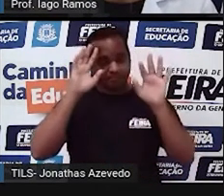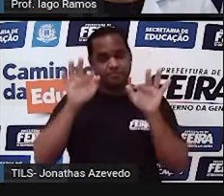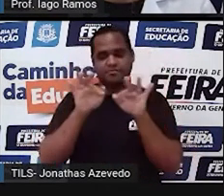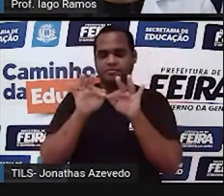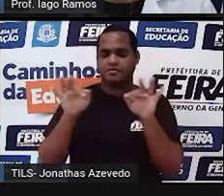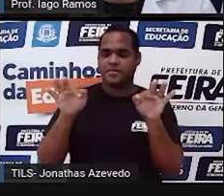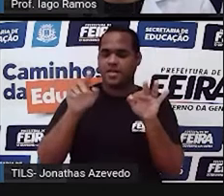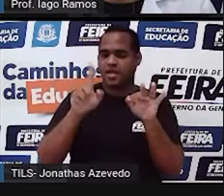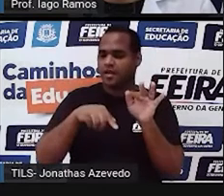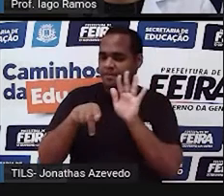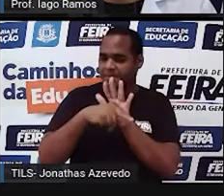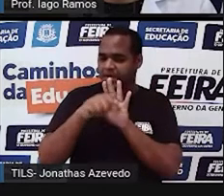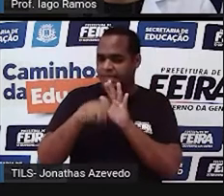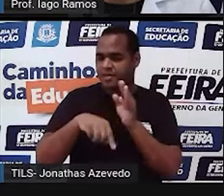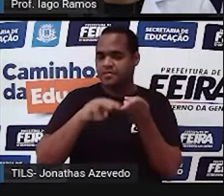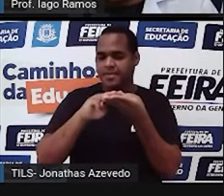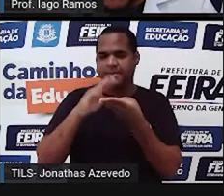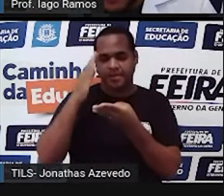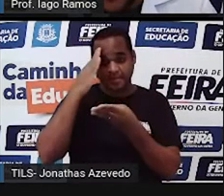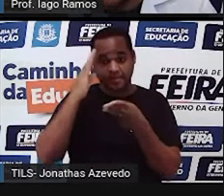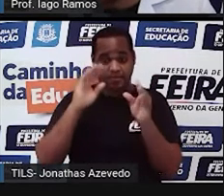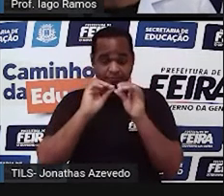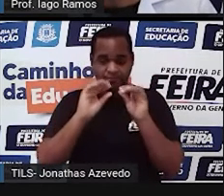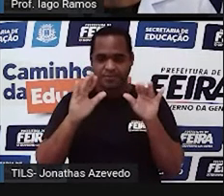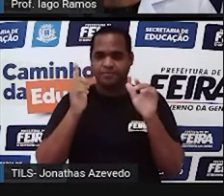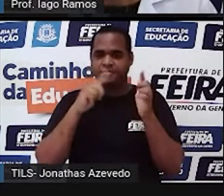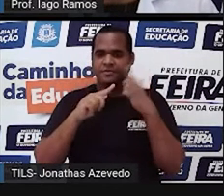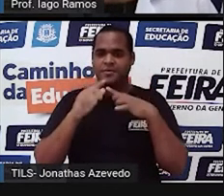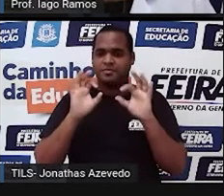parte da matemática que a gente precisa entender direitinho.